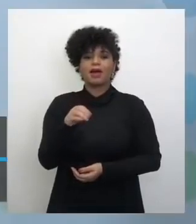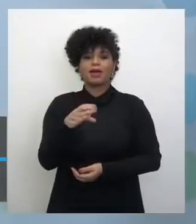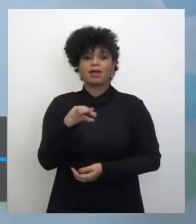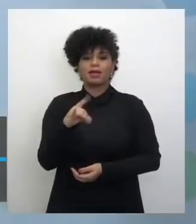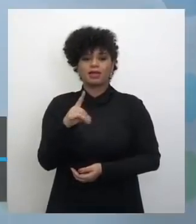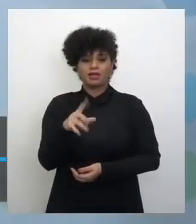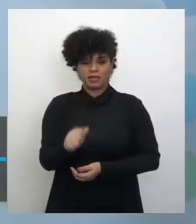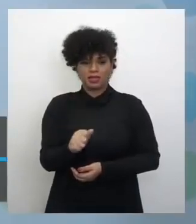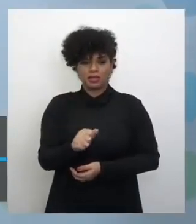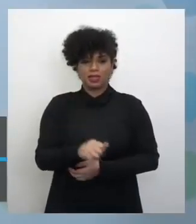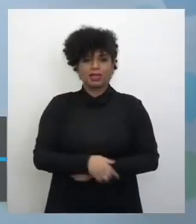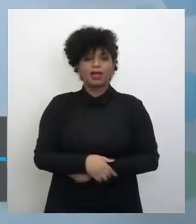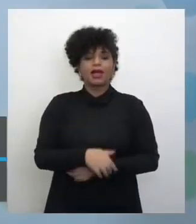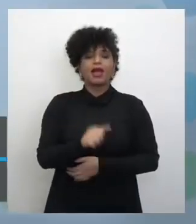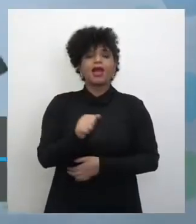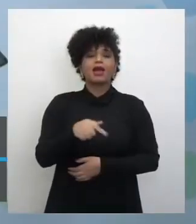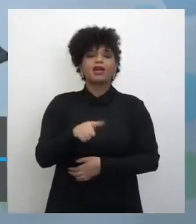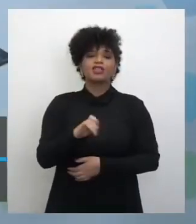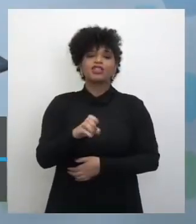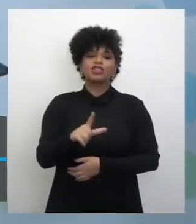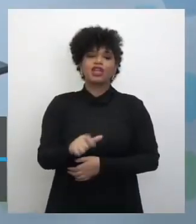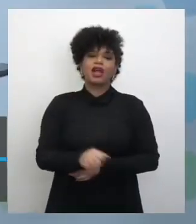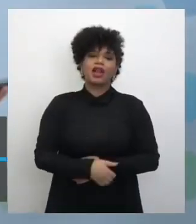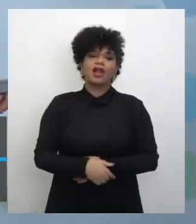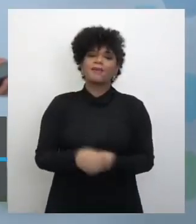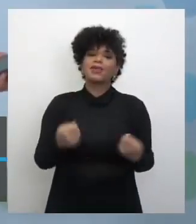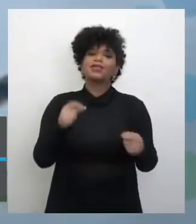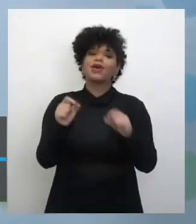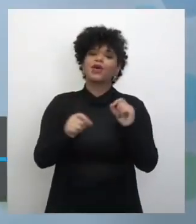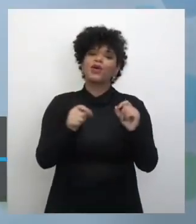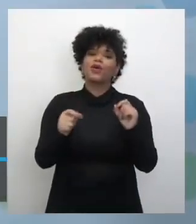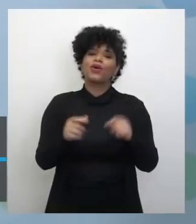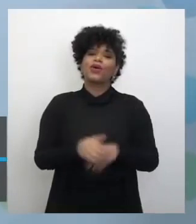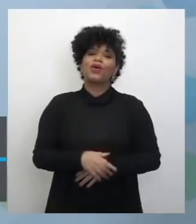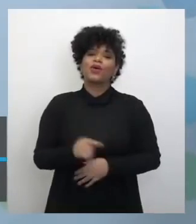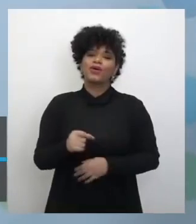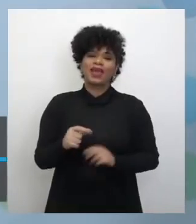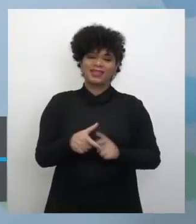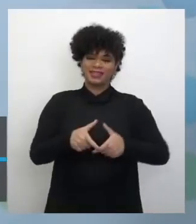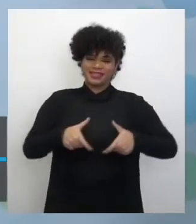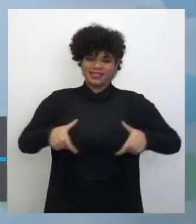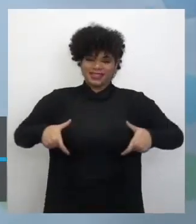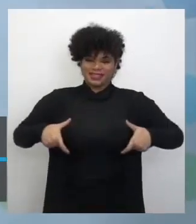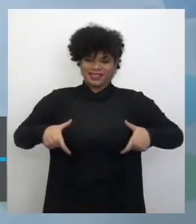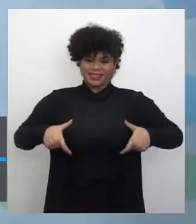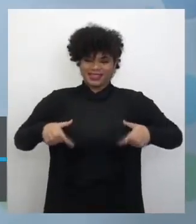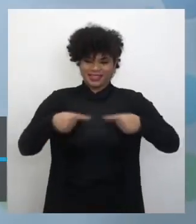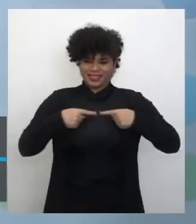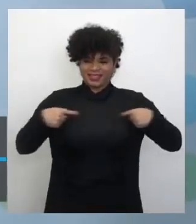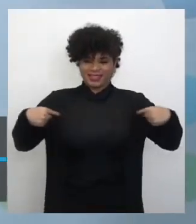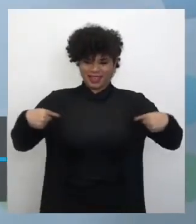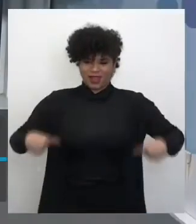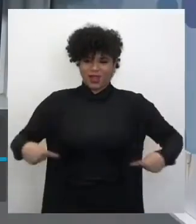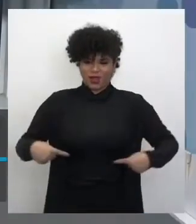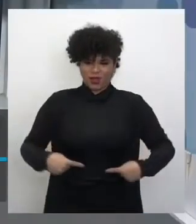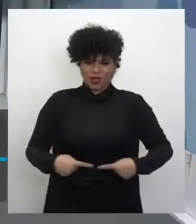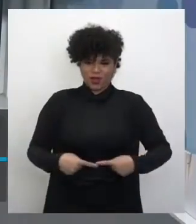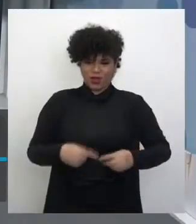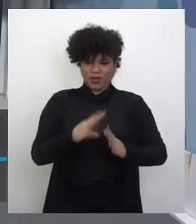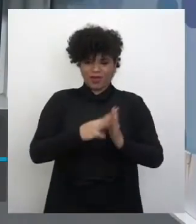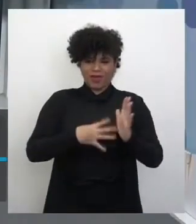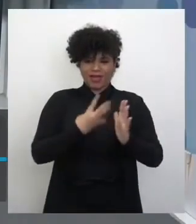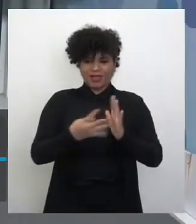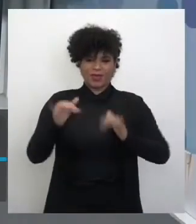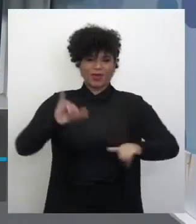Pro Maurício, Ângela, porque precisa dar um destaque aí na sua camisa, sua camisa da tabela periódica aí, aqui.